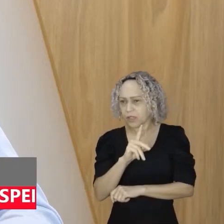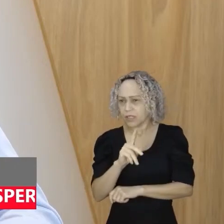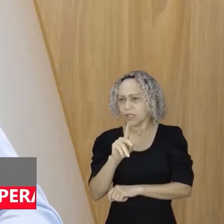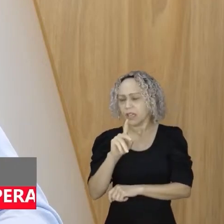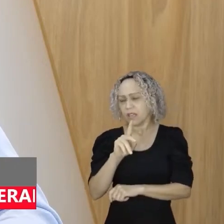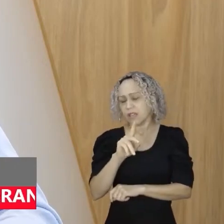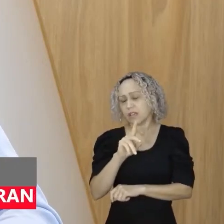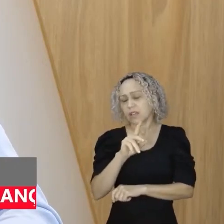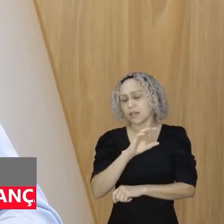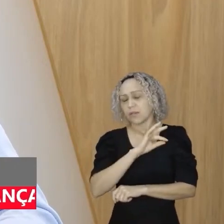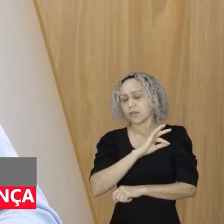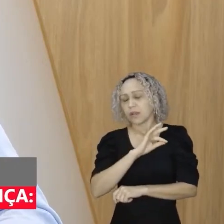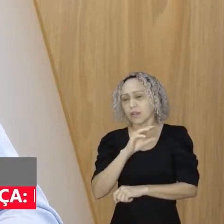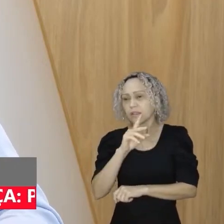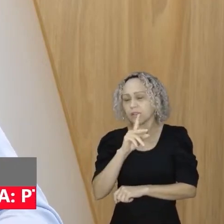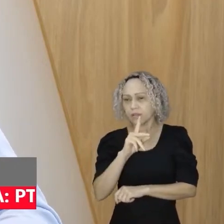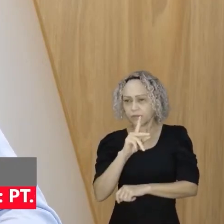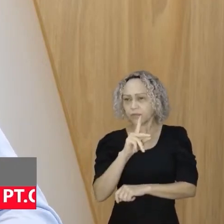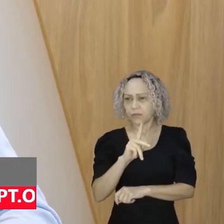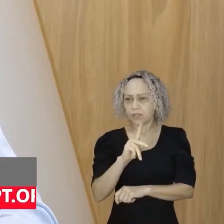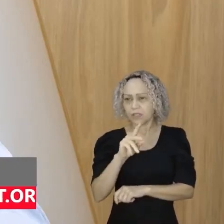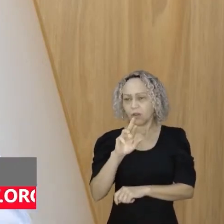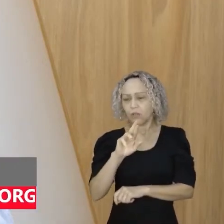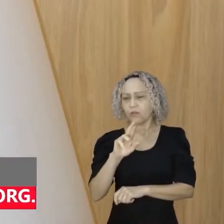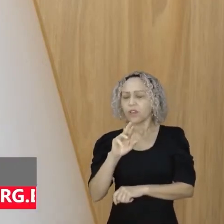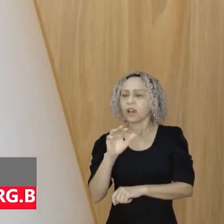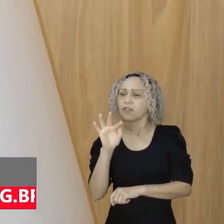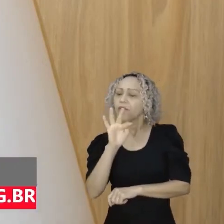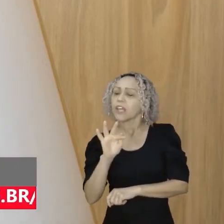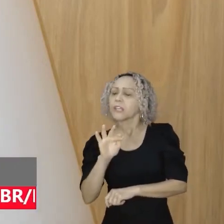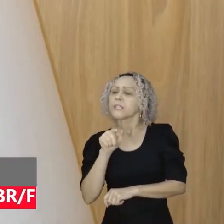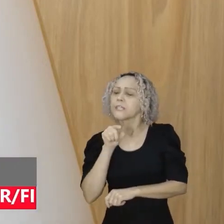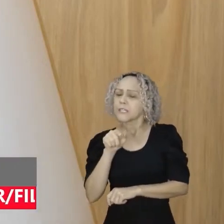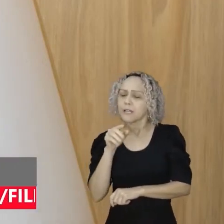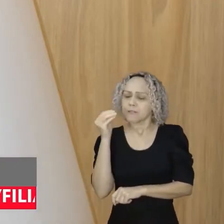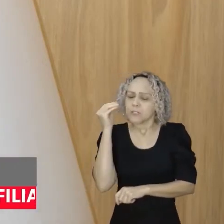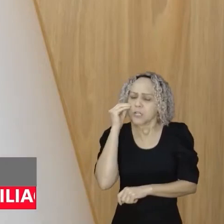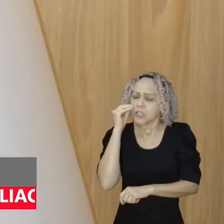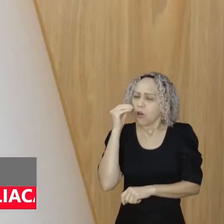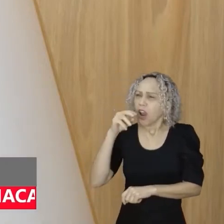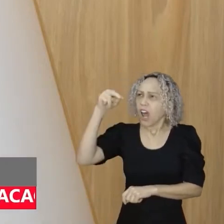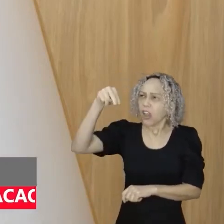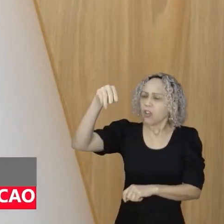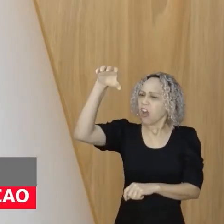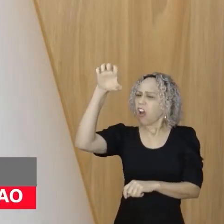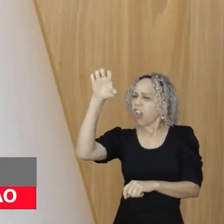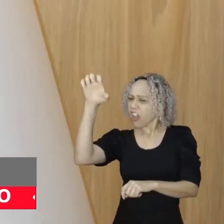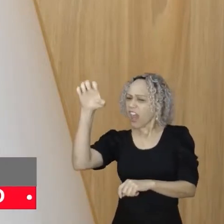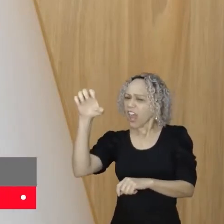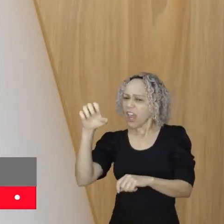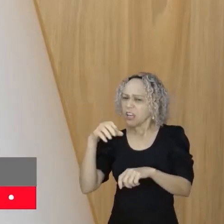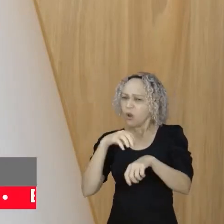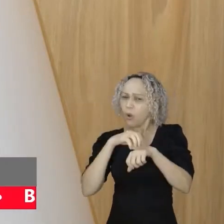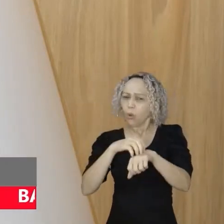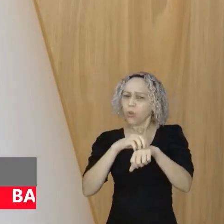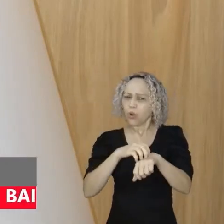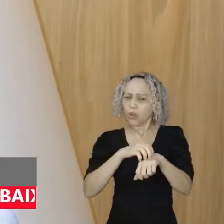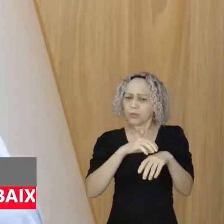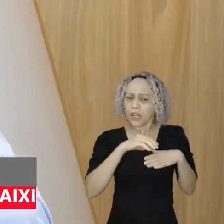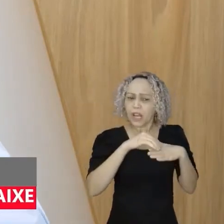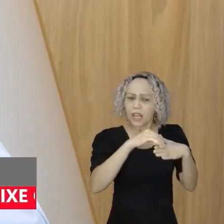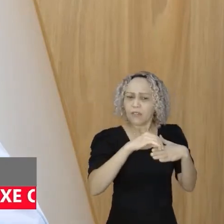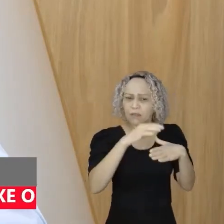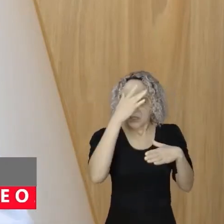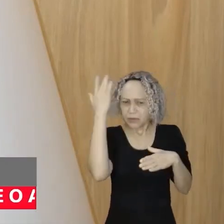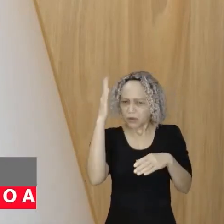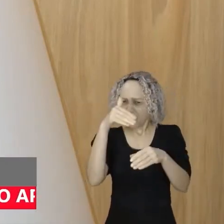as eleições, aí eles tentaram de tudo. A ideia era ter um estupim que pudesse forçar as Forças Armadas a entrar